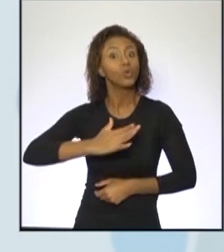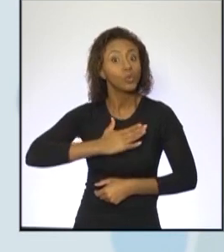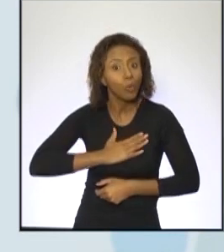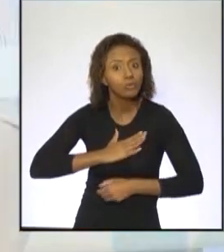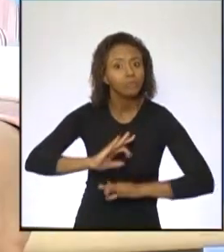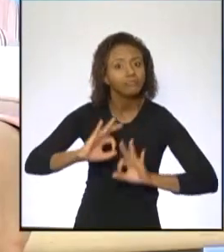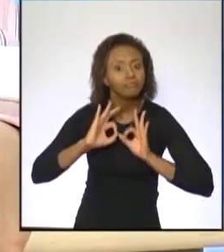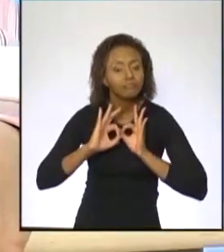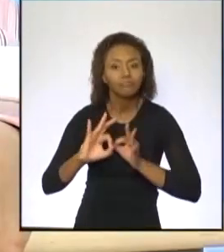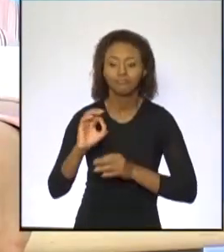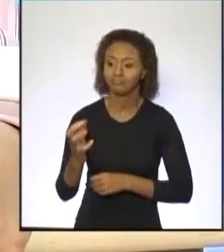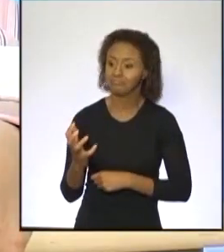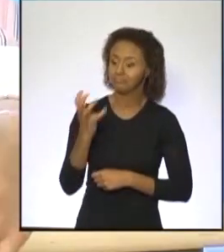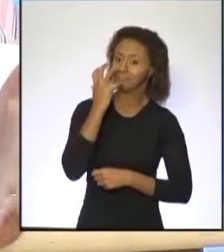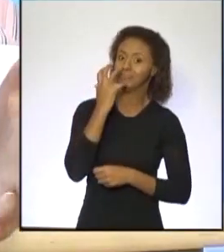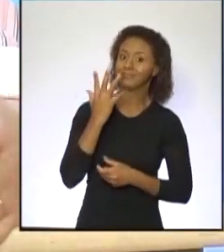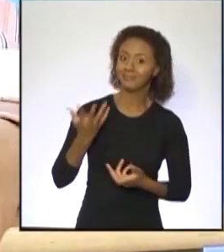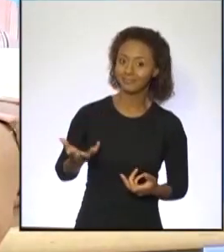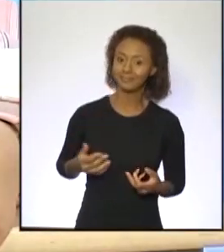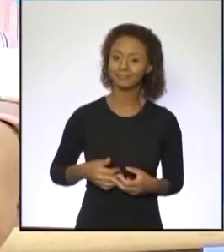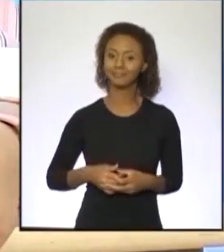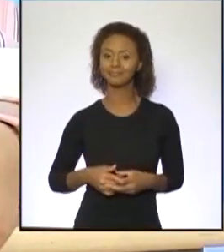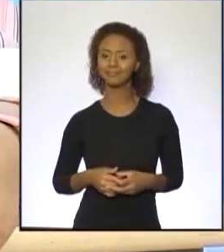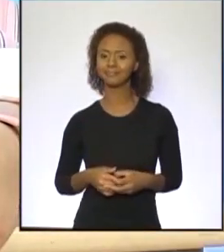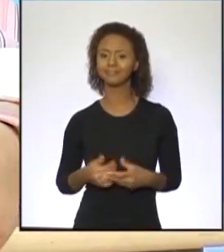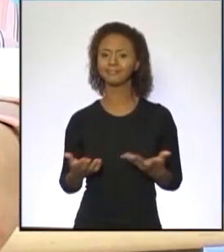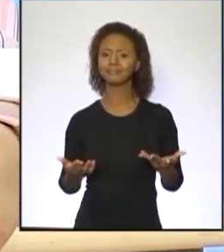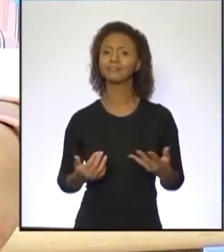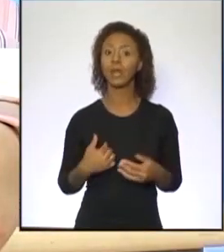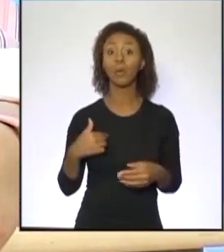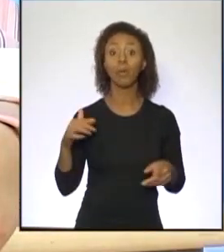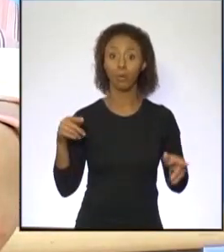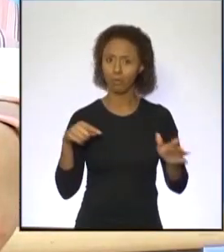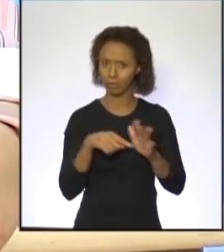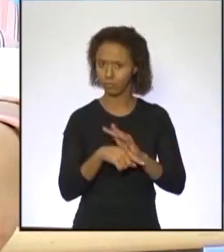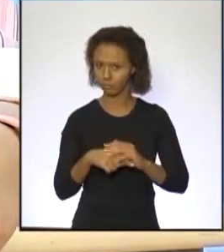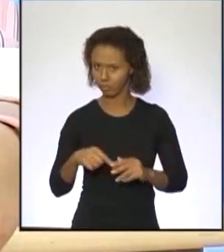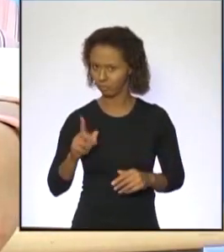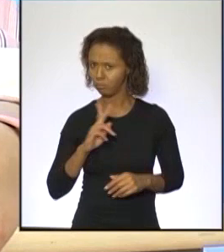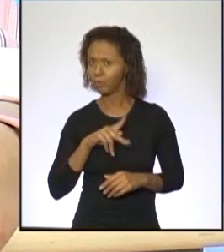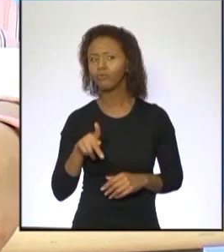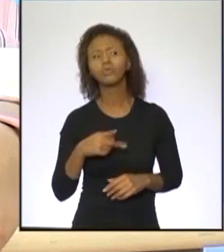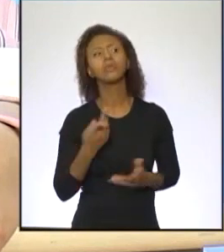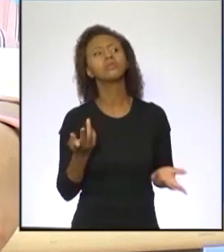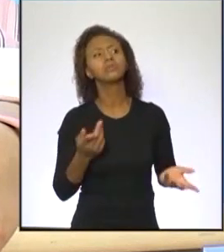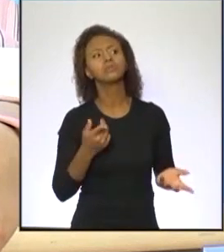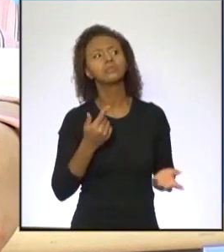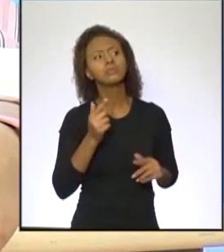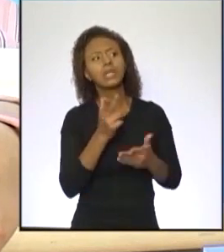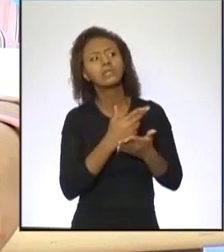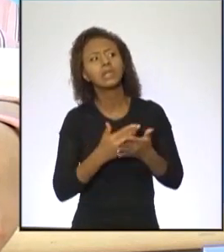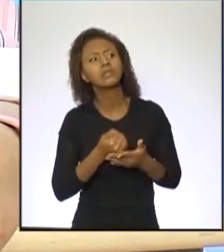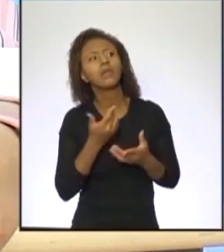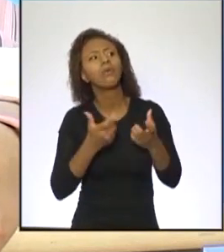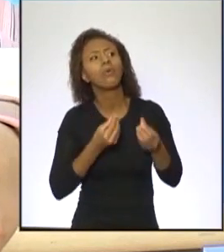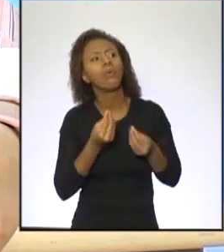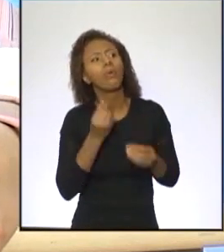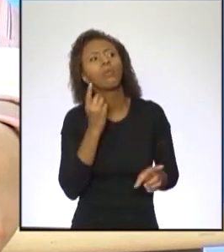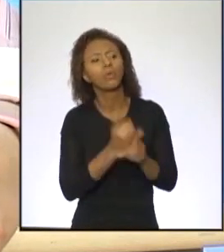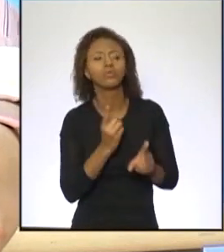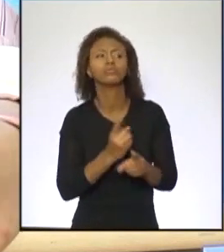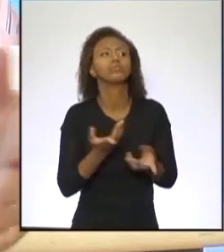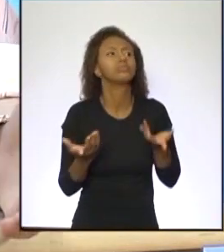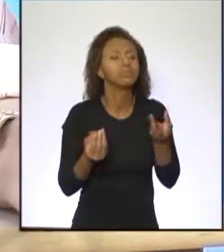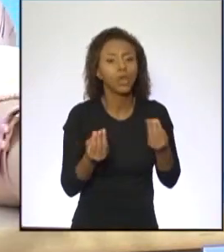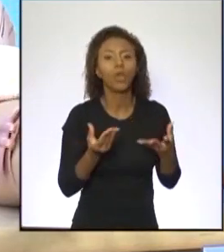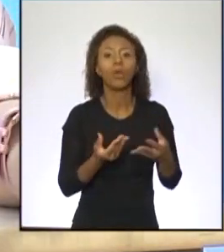né? Eu falei assim, poxa, Kátia, mas onde você conseguiu uns desenhos desses? Né? Porque eu sei que as coisas são complicadas